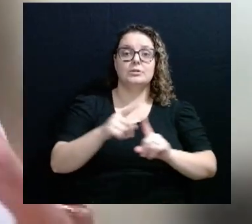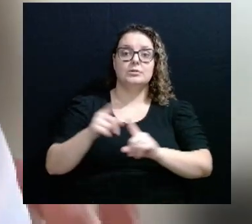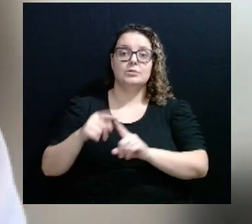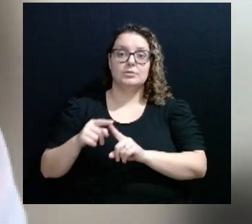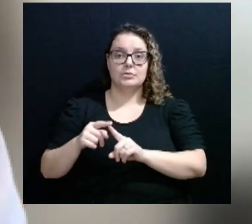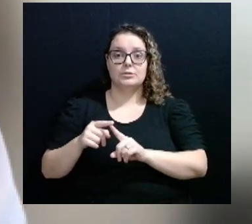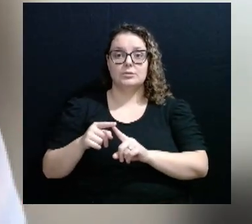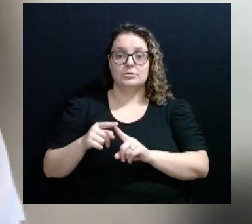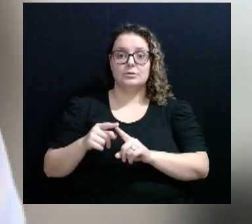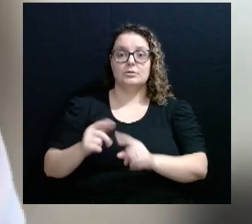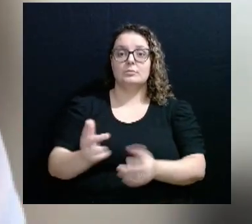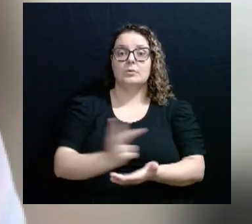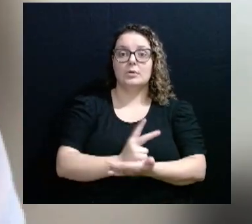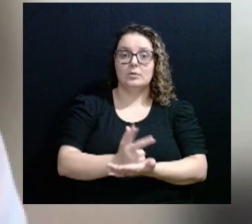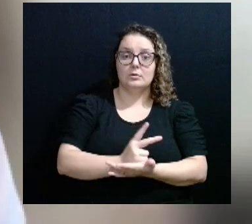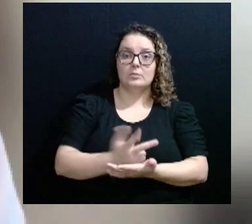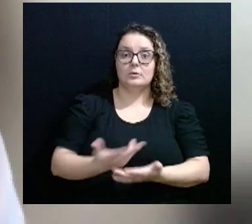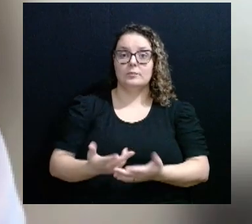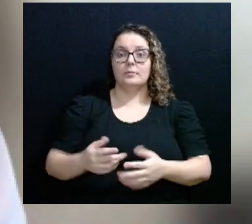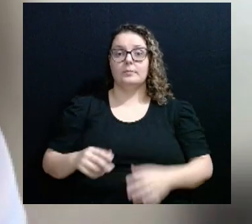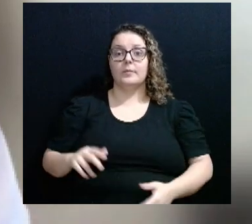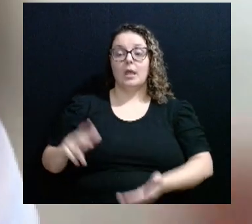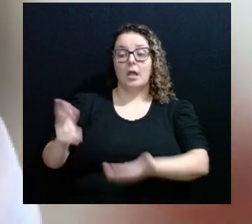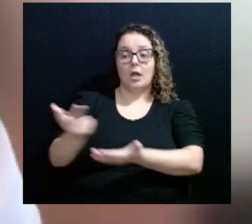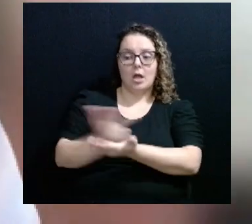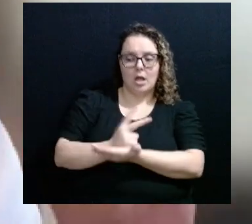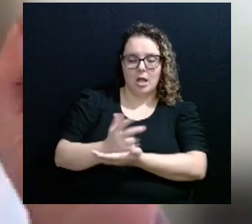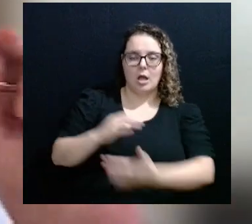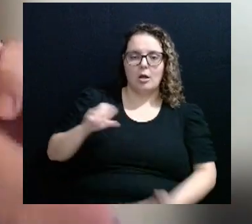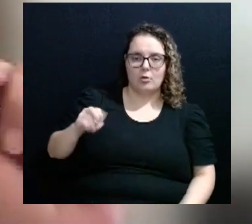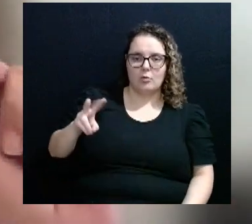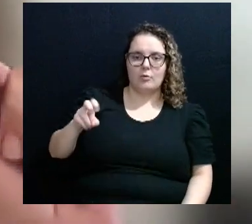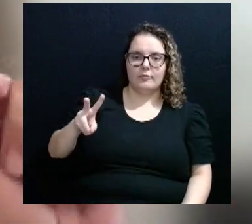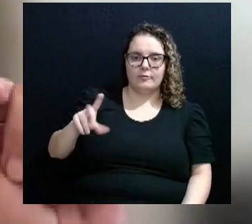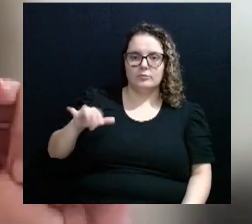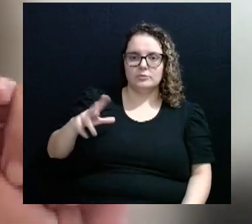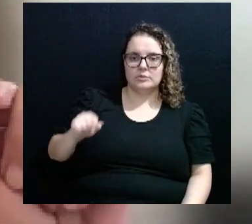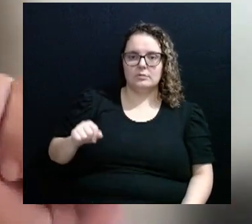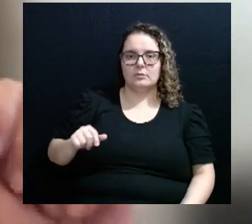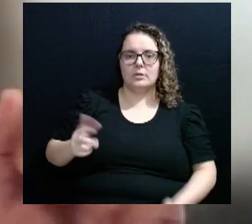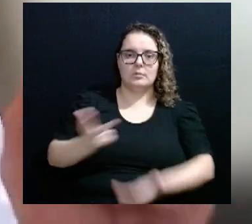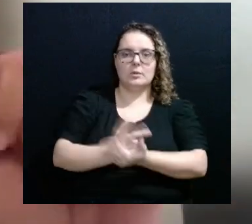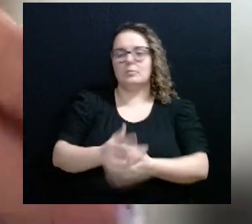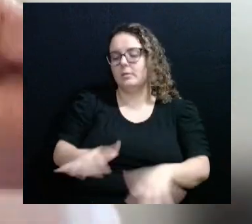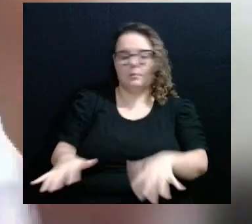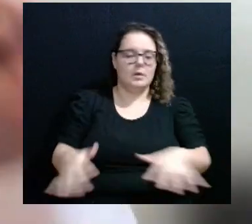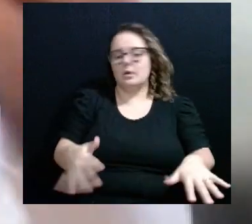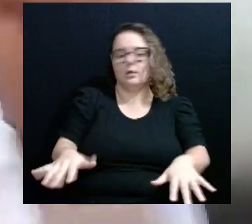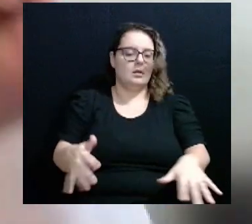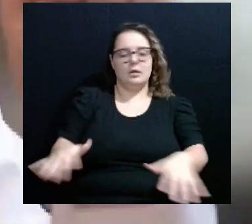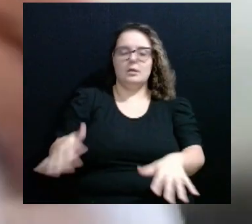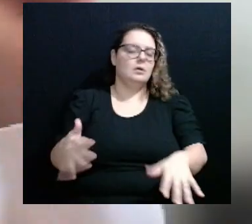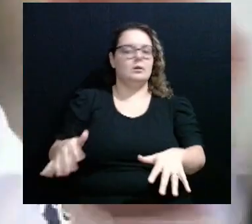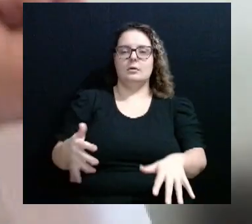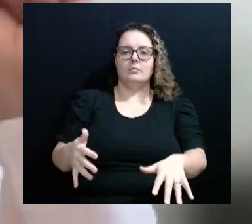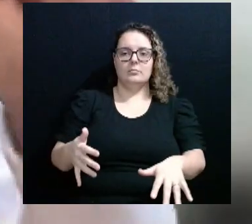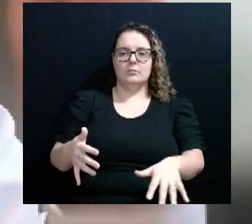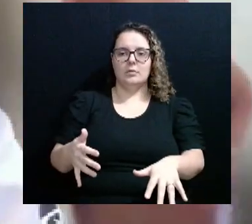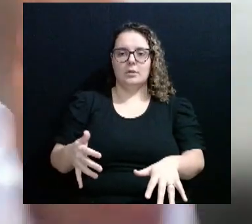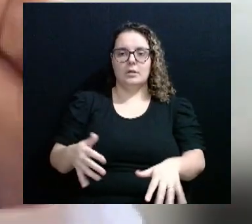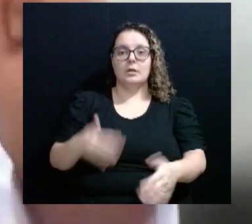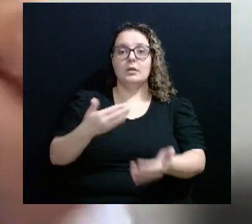diferentes tipos de crise epilética. Convulsão, que a gente chama, é essa que a pessoa se bate